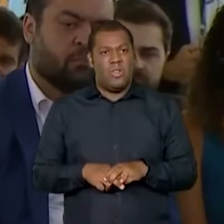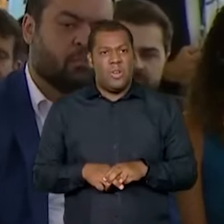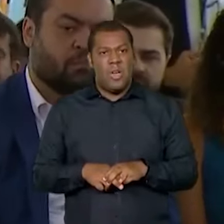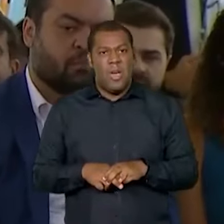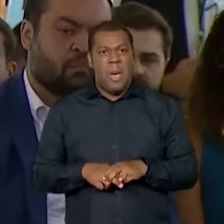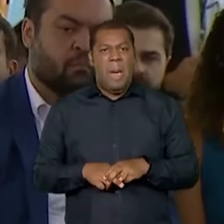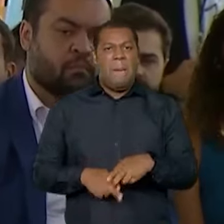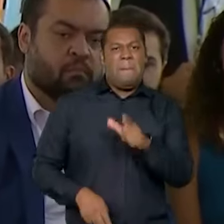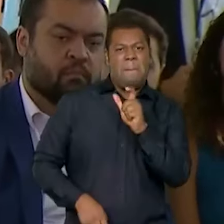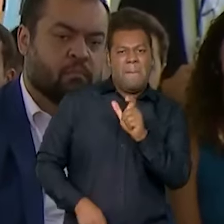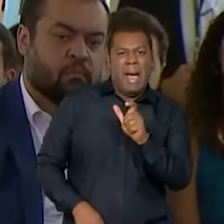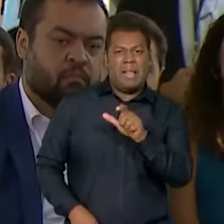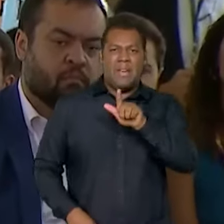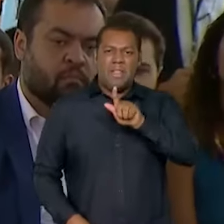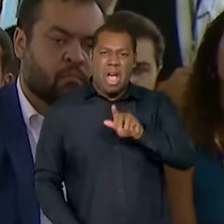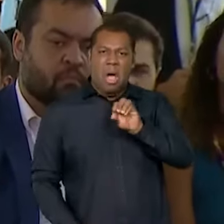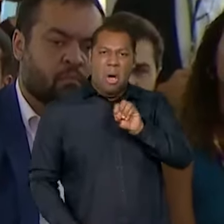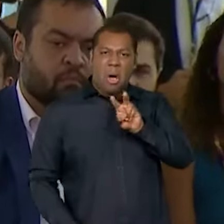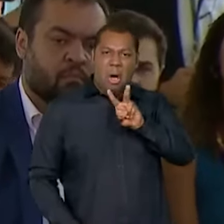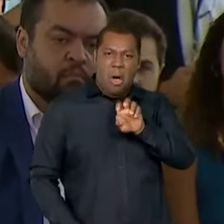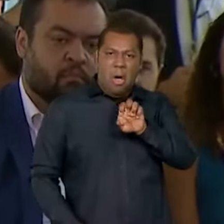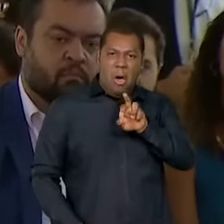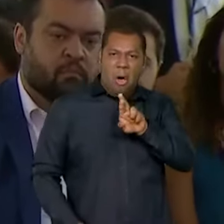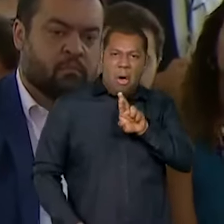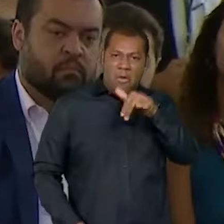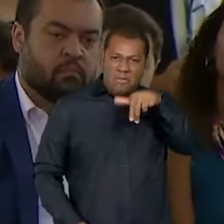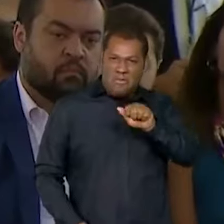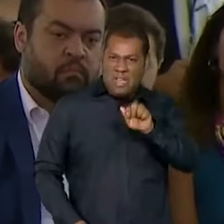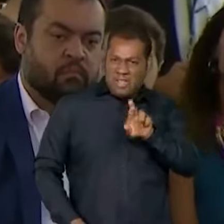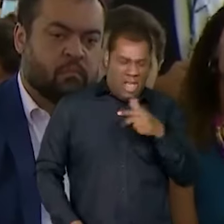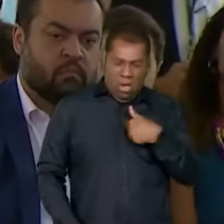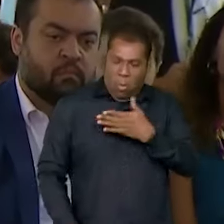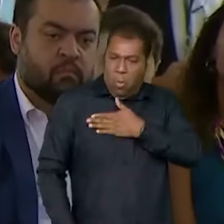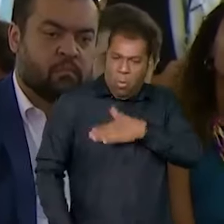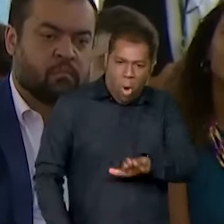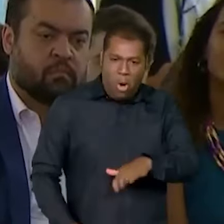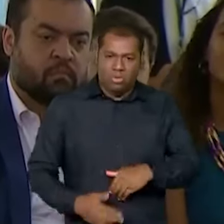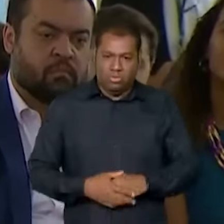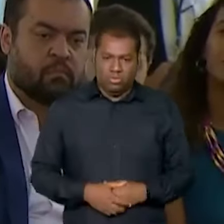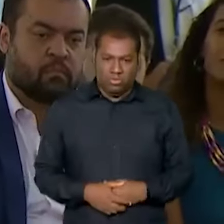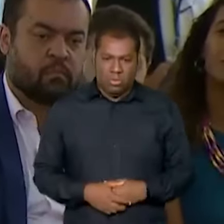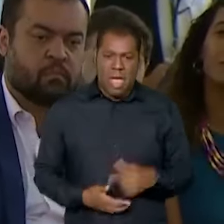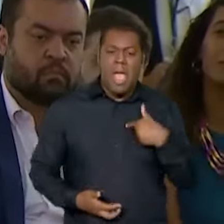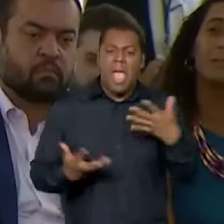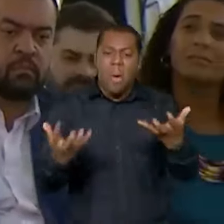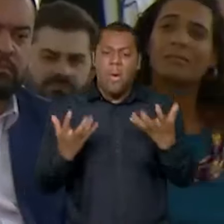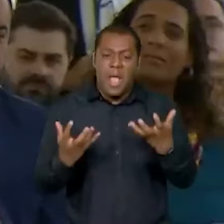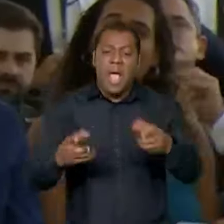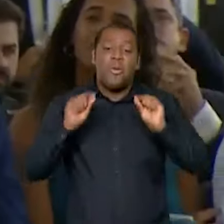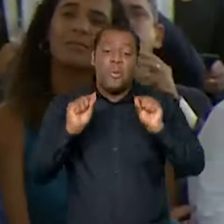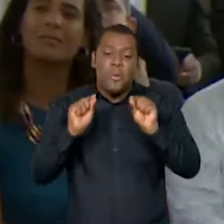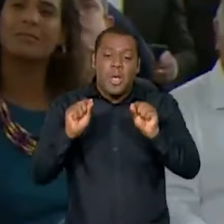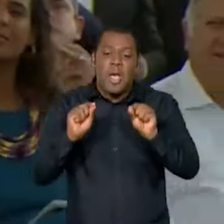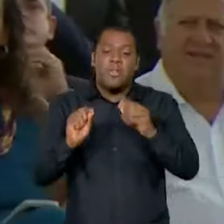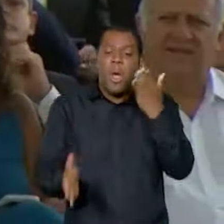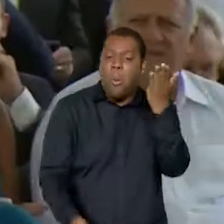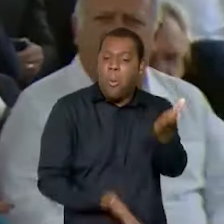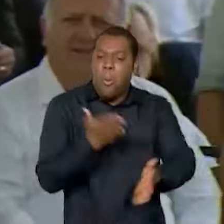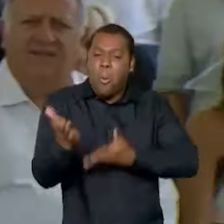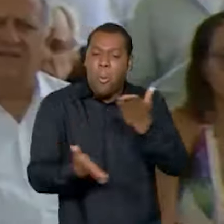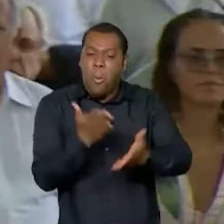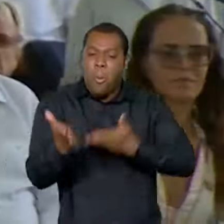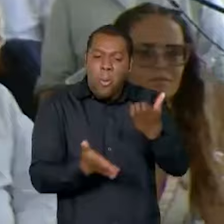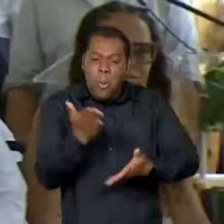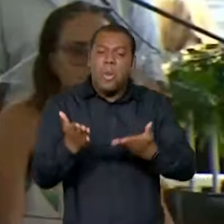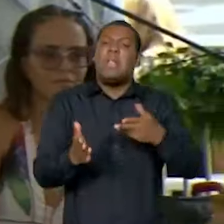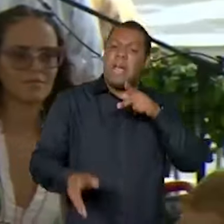governar. Governar é uma coisa chique. E eu não quero governar, eu quero cuidar das pessoas que precisam